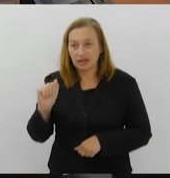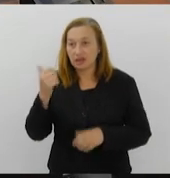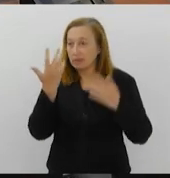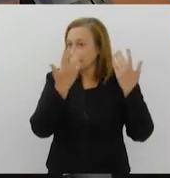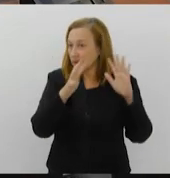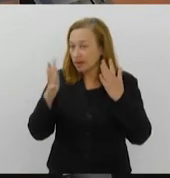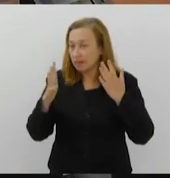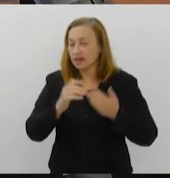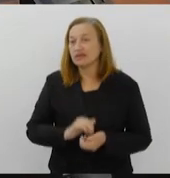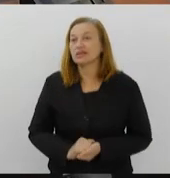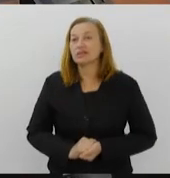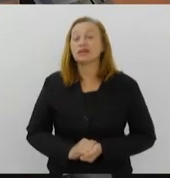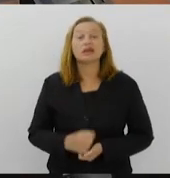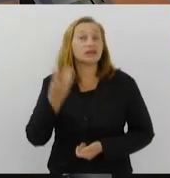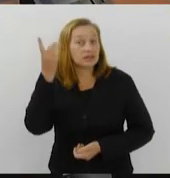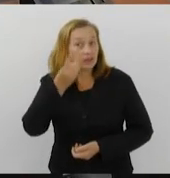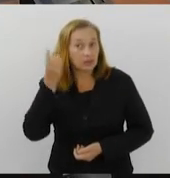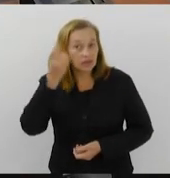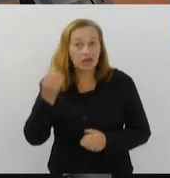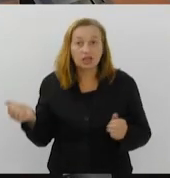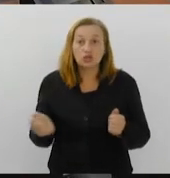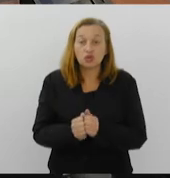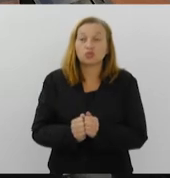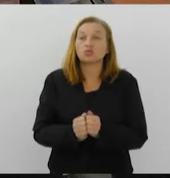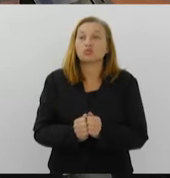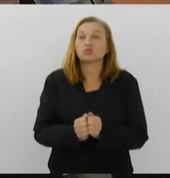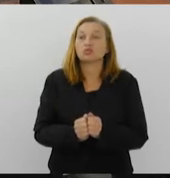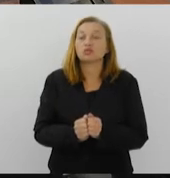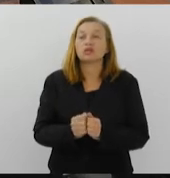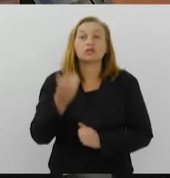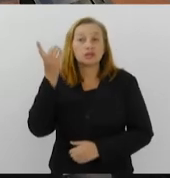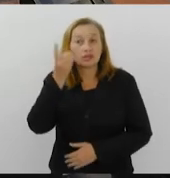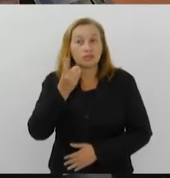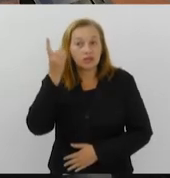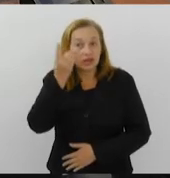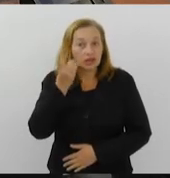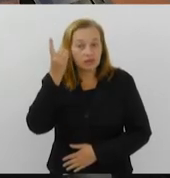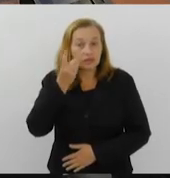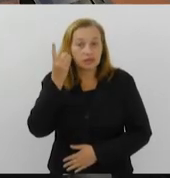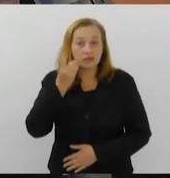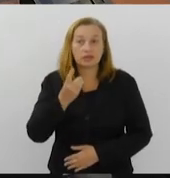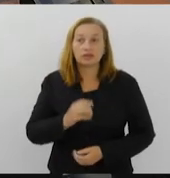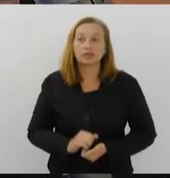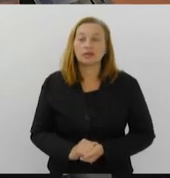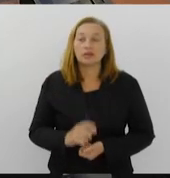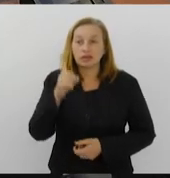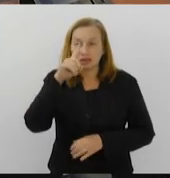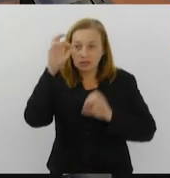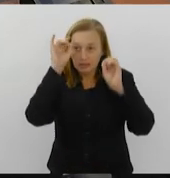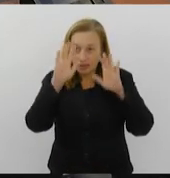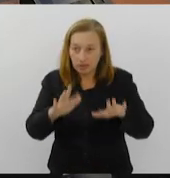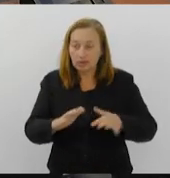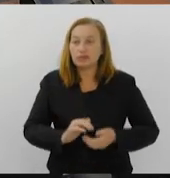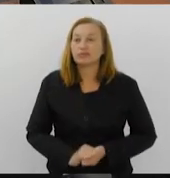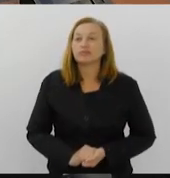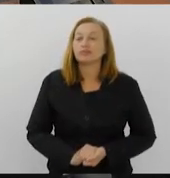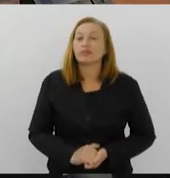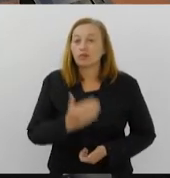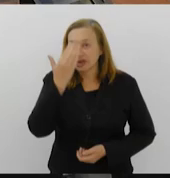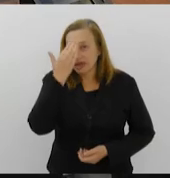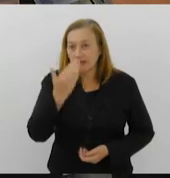nossa deputada, junto com o nosso deputado, tá? Que Deus abençoe, tá?